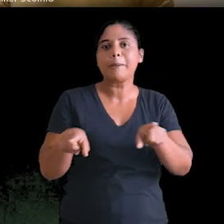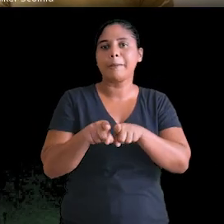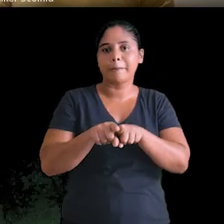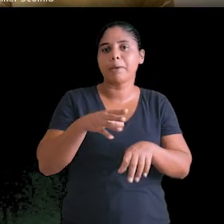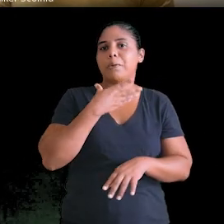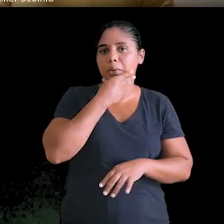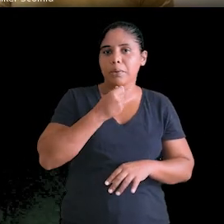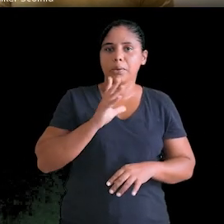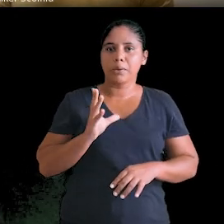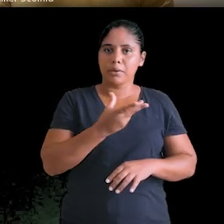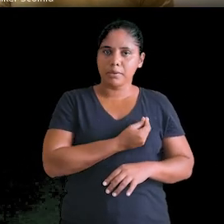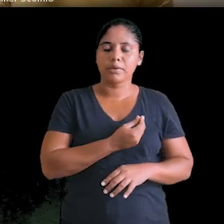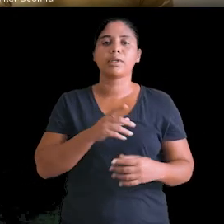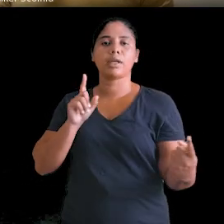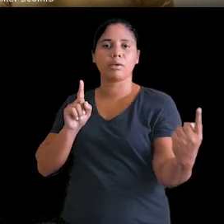o atendimento